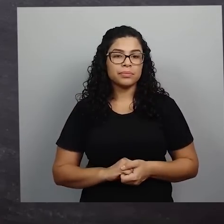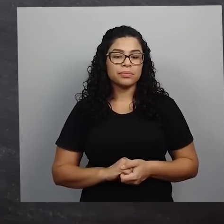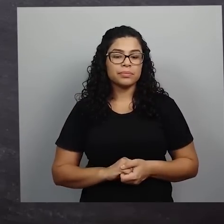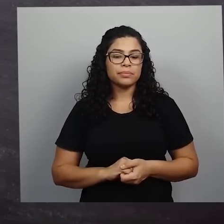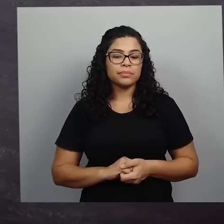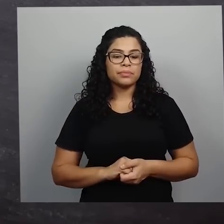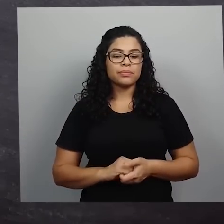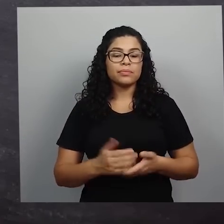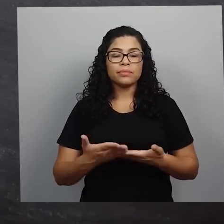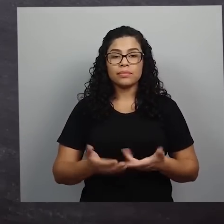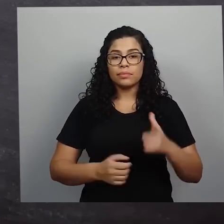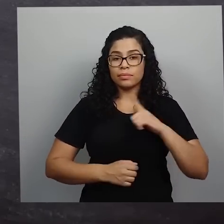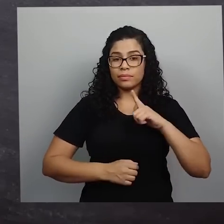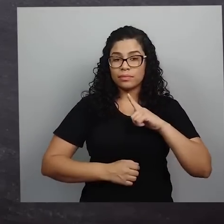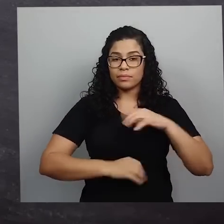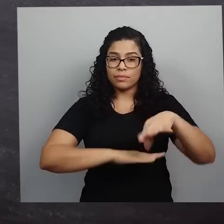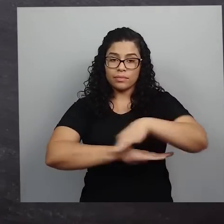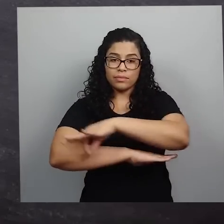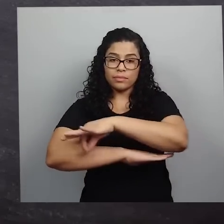nós temos esta régua